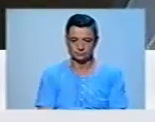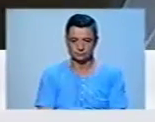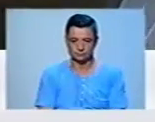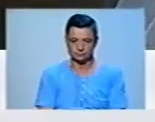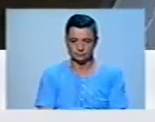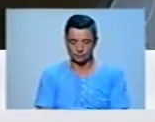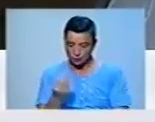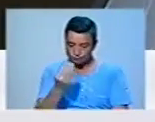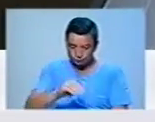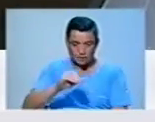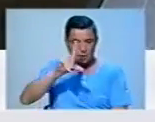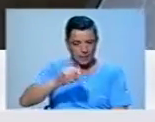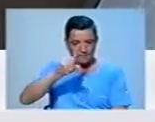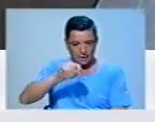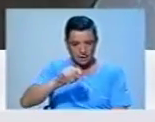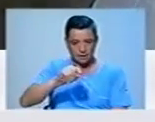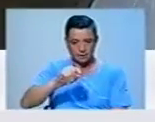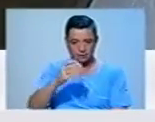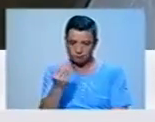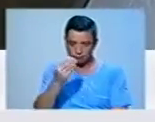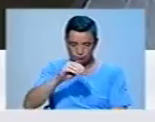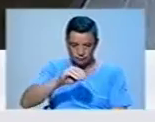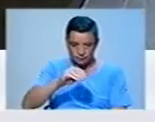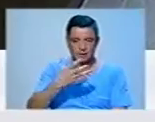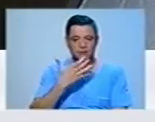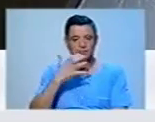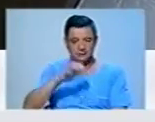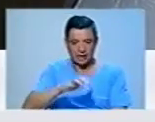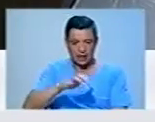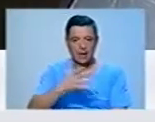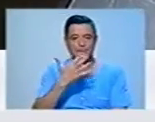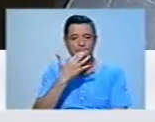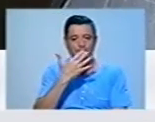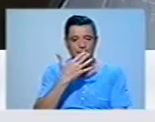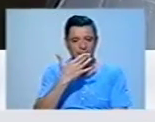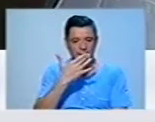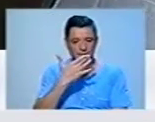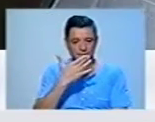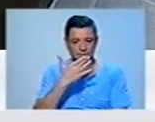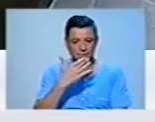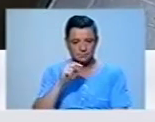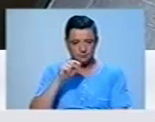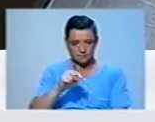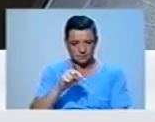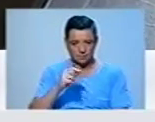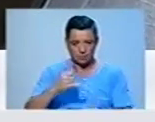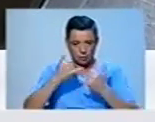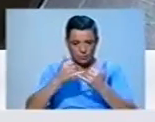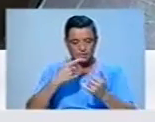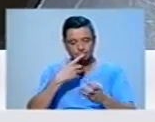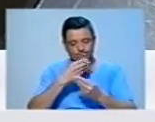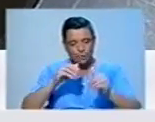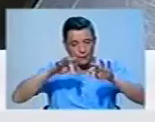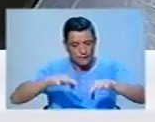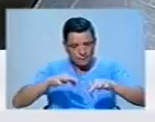Vamos juntar também, e aqui eu adiciono um pedacinho de sal e de pimenta, depois podemos retificar os temperos no